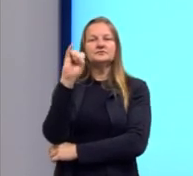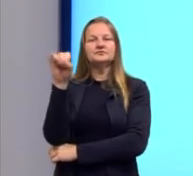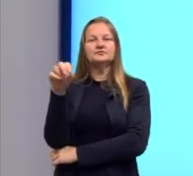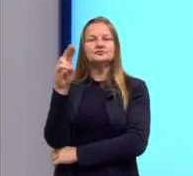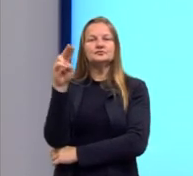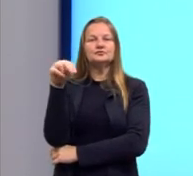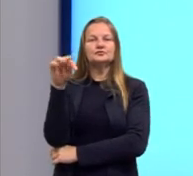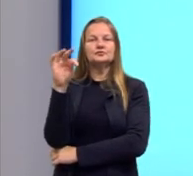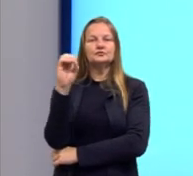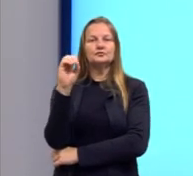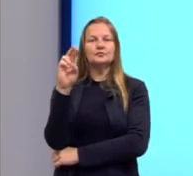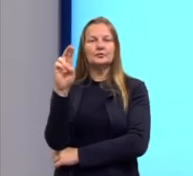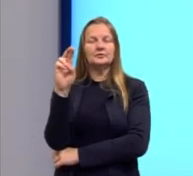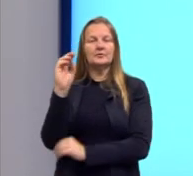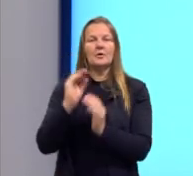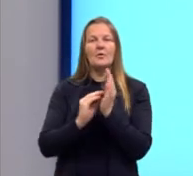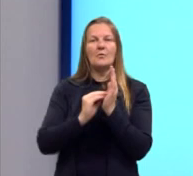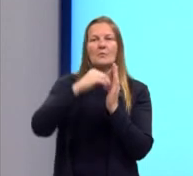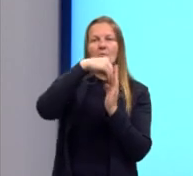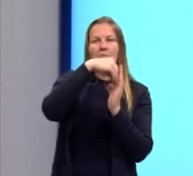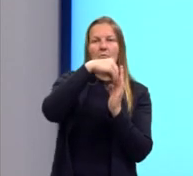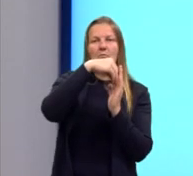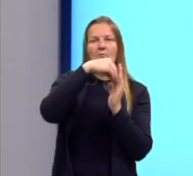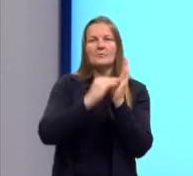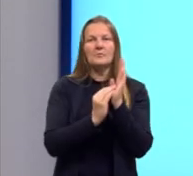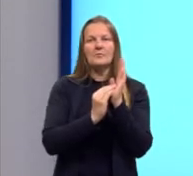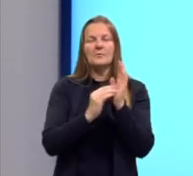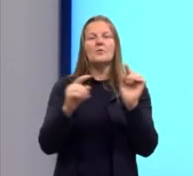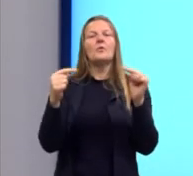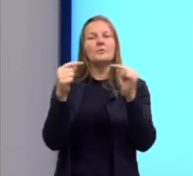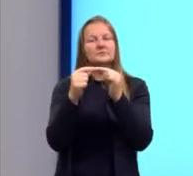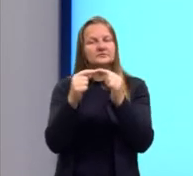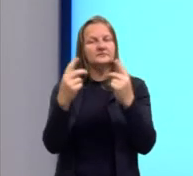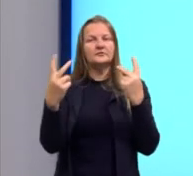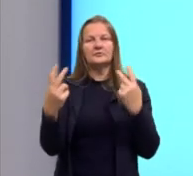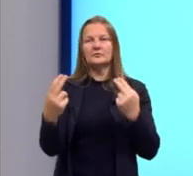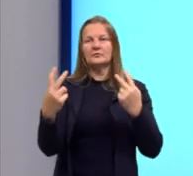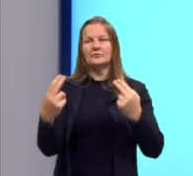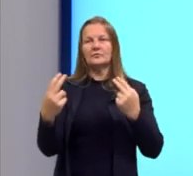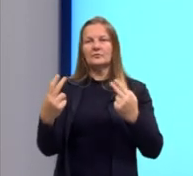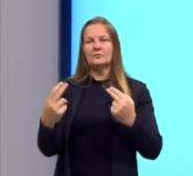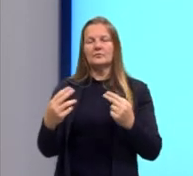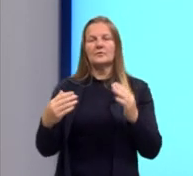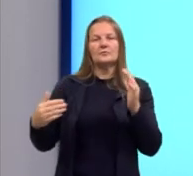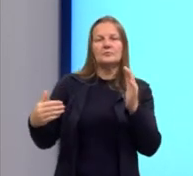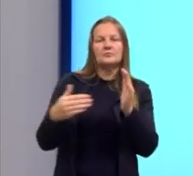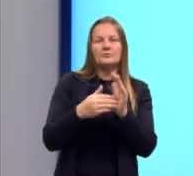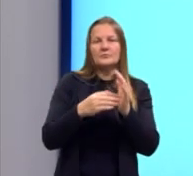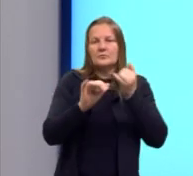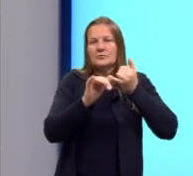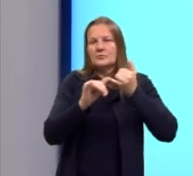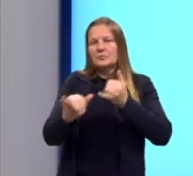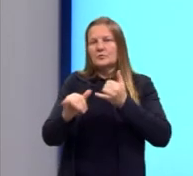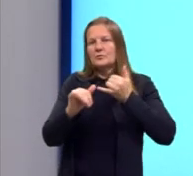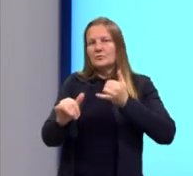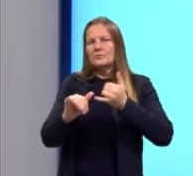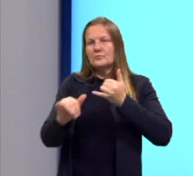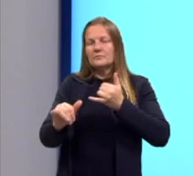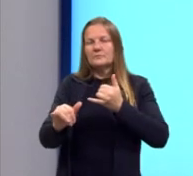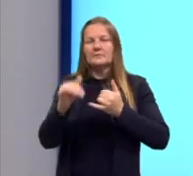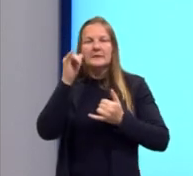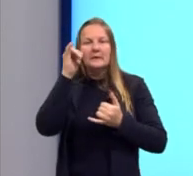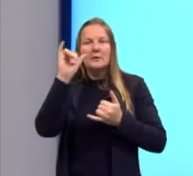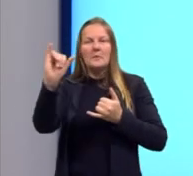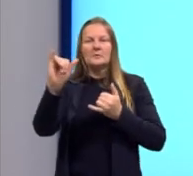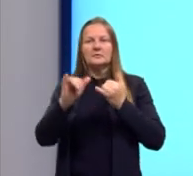volta a funcionar normal tá mas eu o motivo deles né são delimitar altas correntes né Para